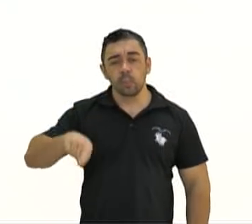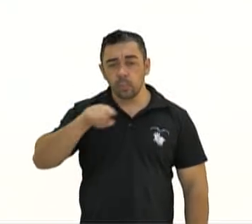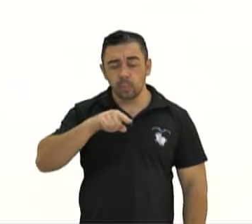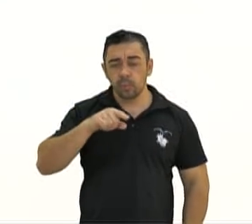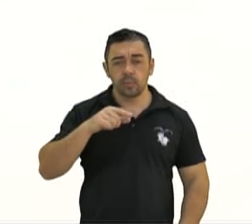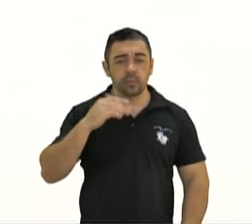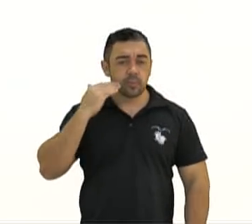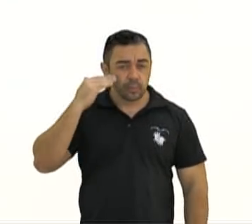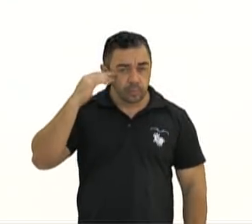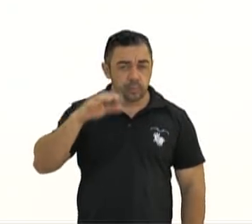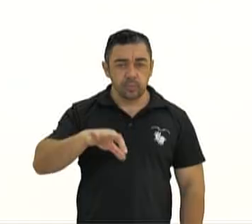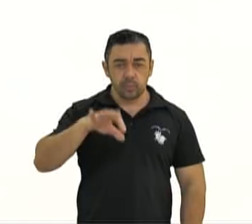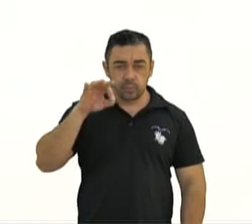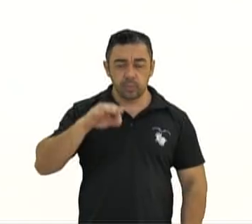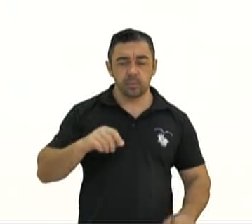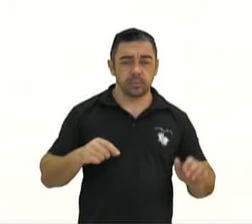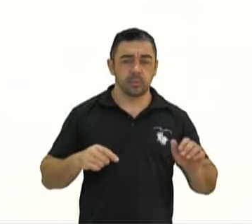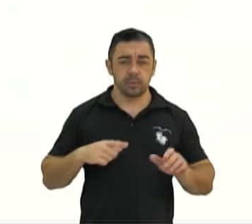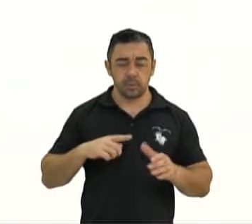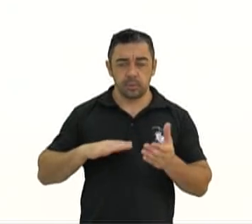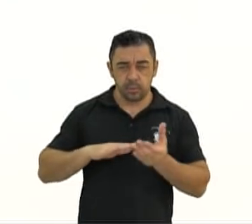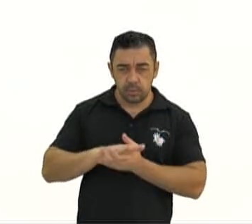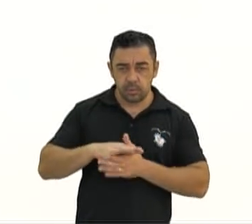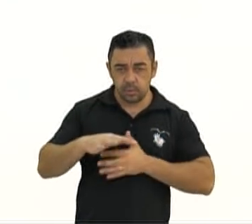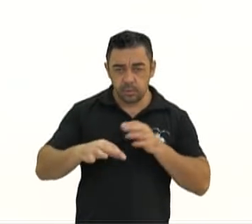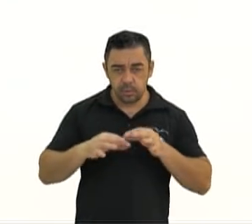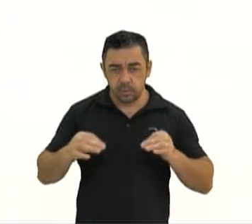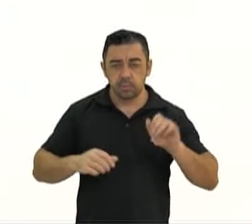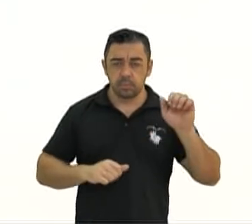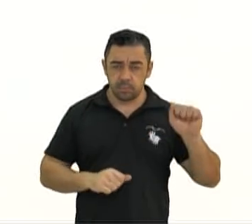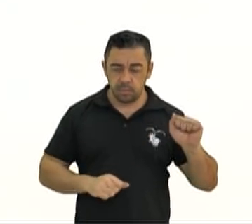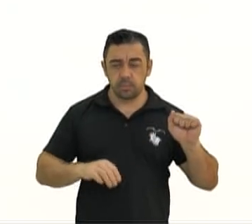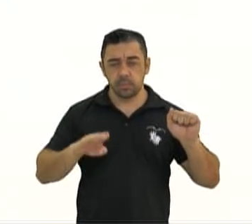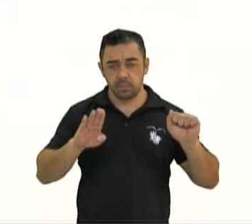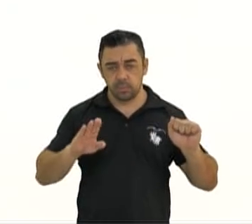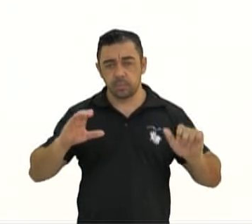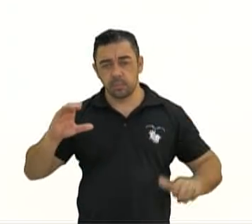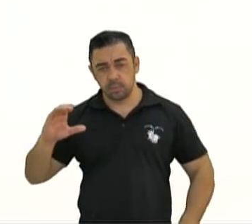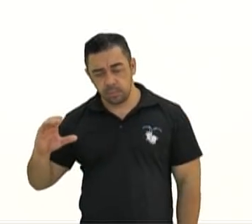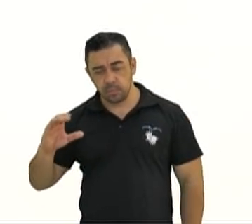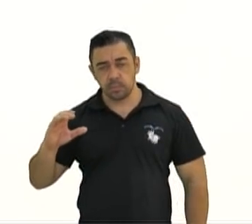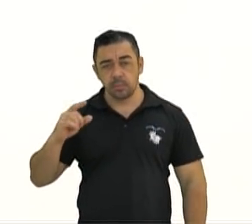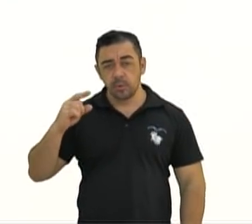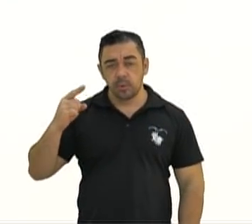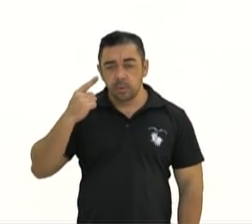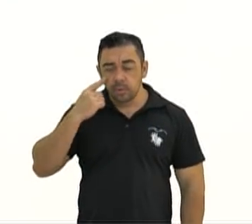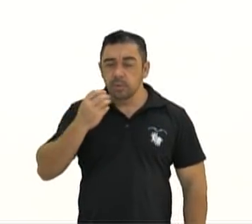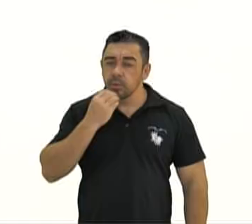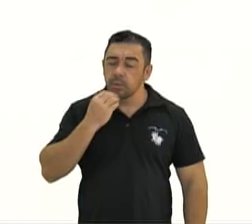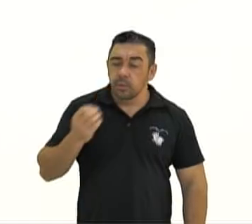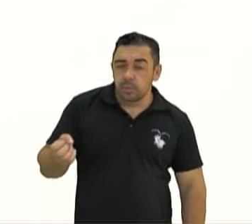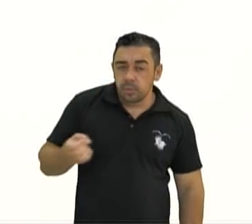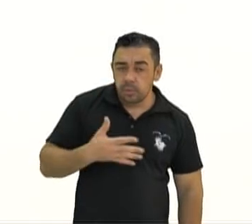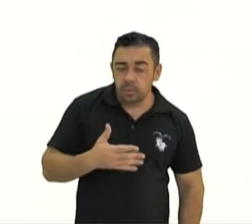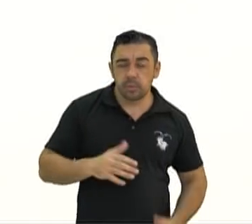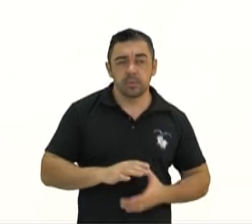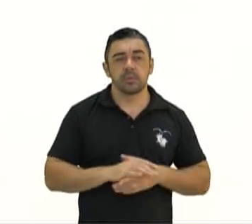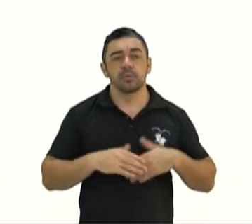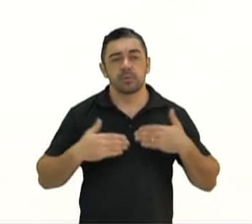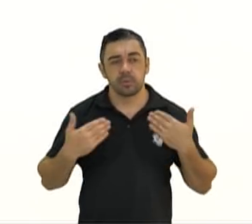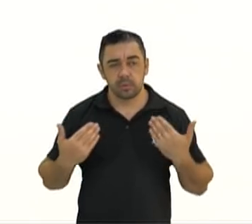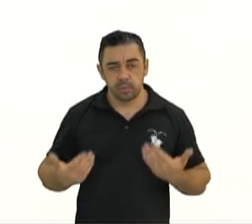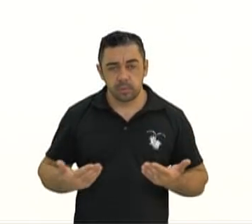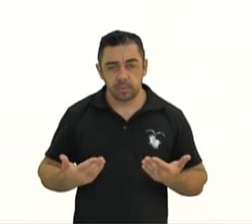entre os tênis A, B e C, para lançar um novo modelo. E aí, o